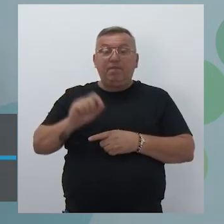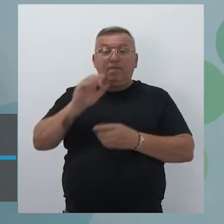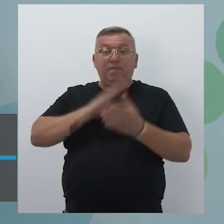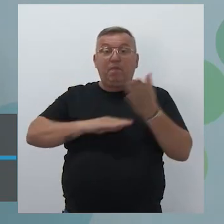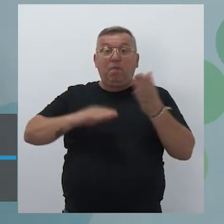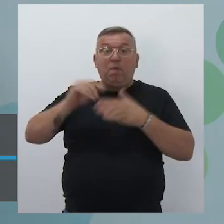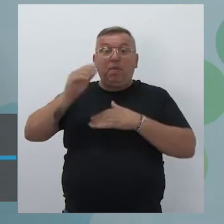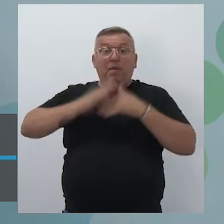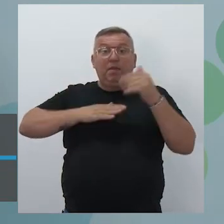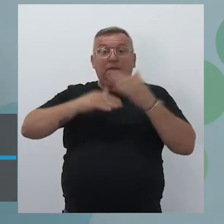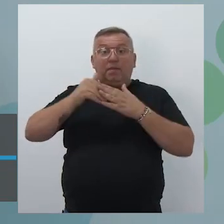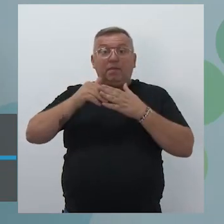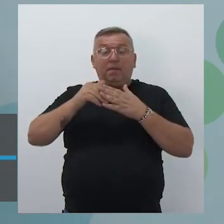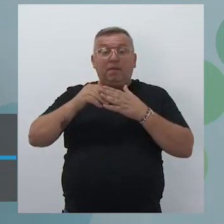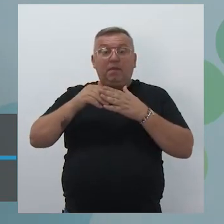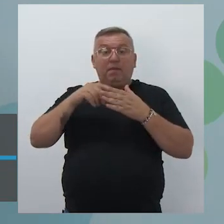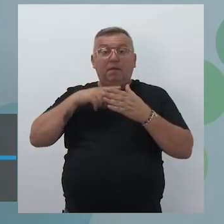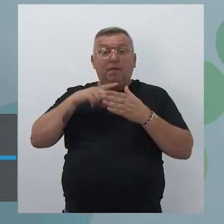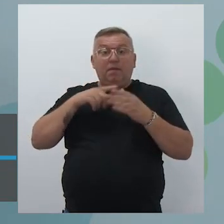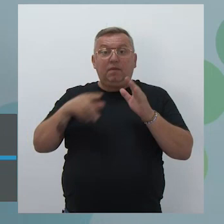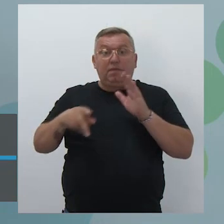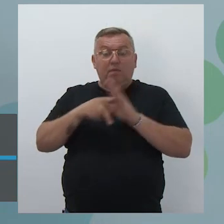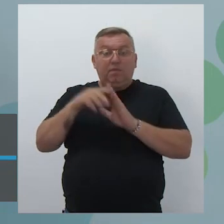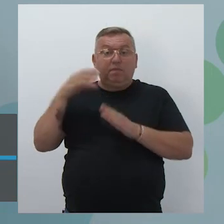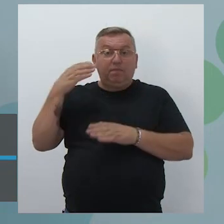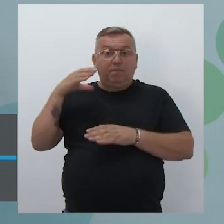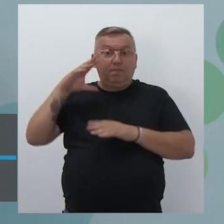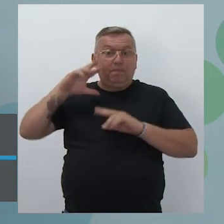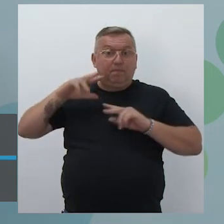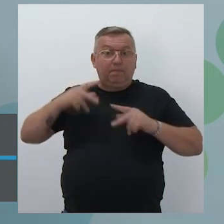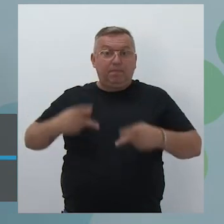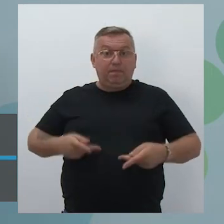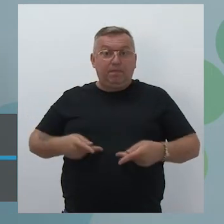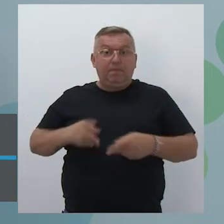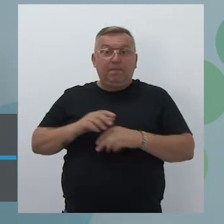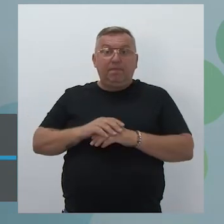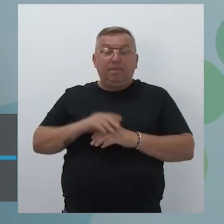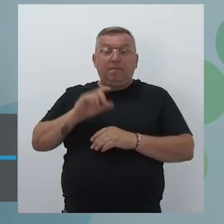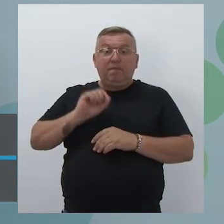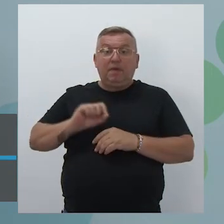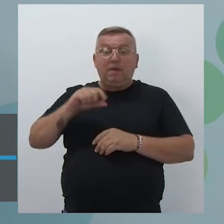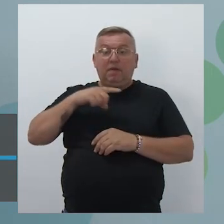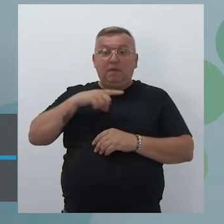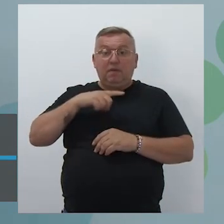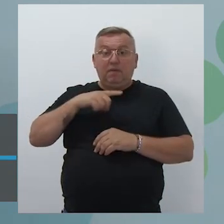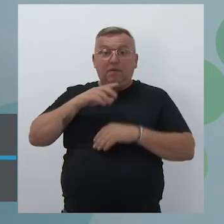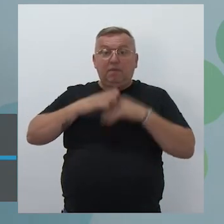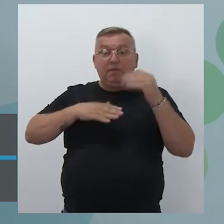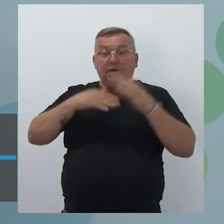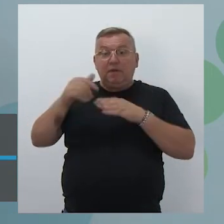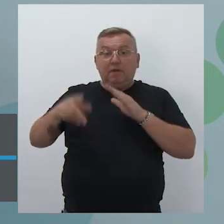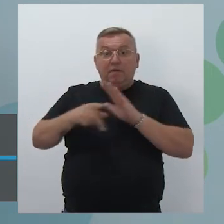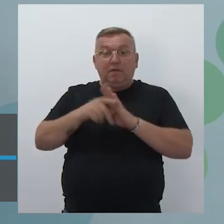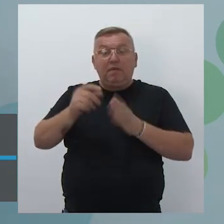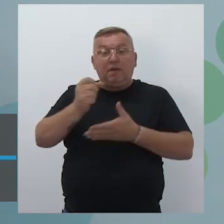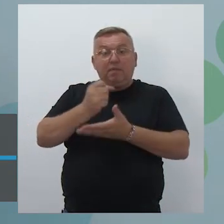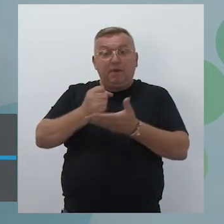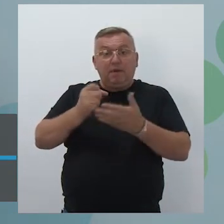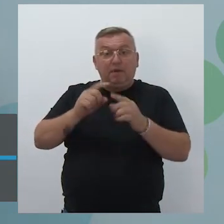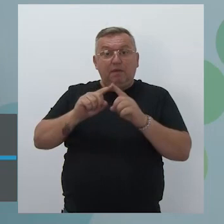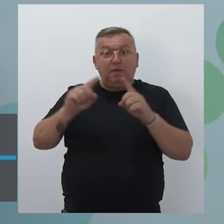as habilidades que compõem o currículo de Ciências Humanas e Sociais Aplicadas, elas são habilidades da base.